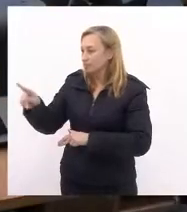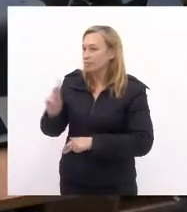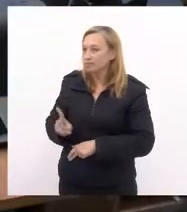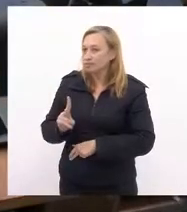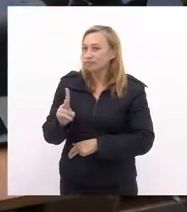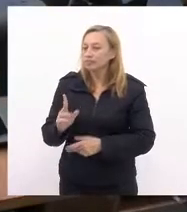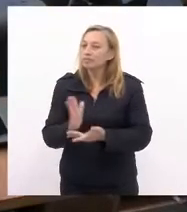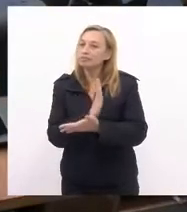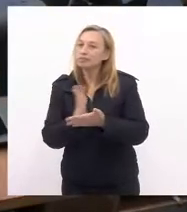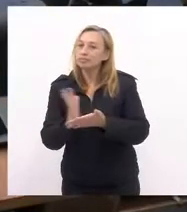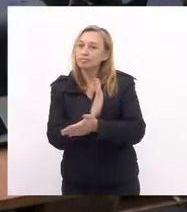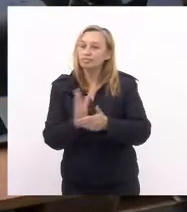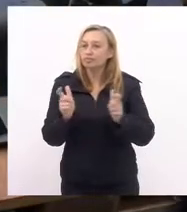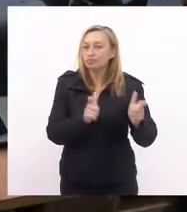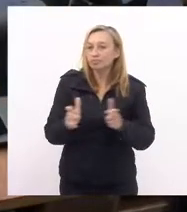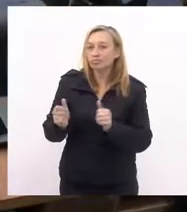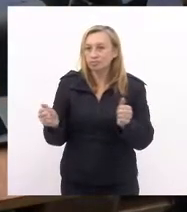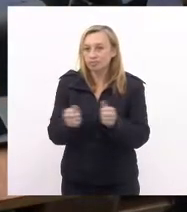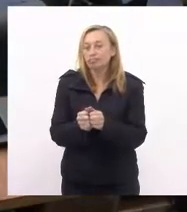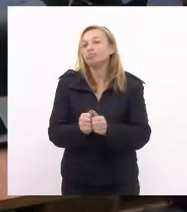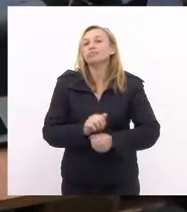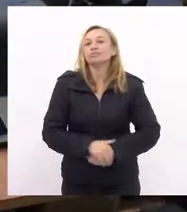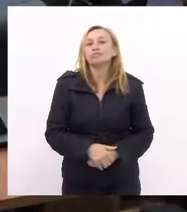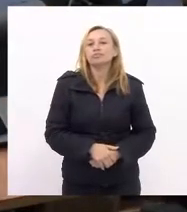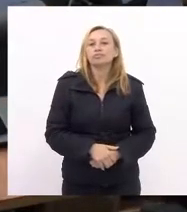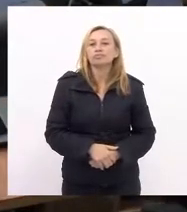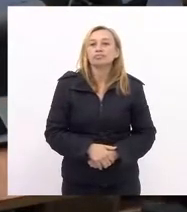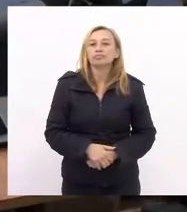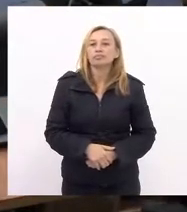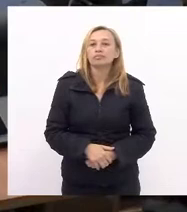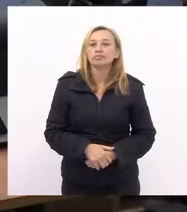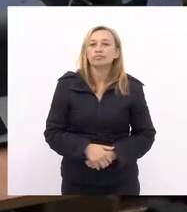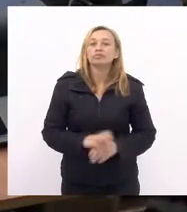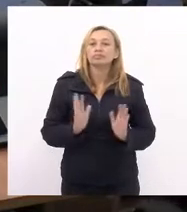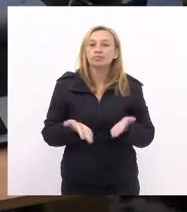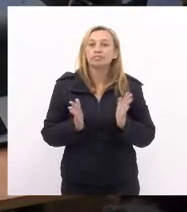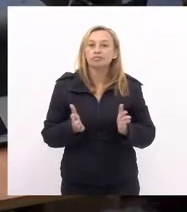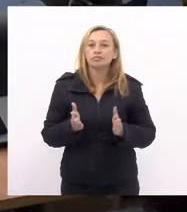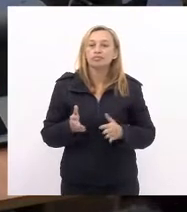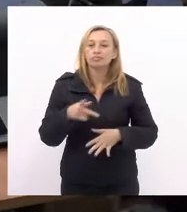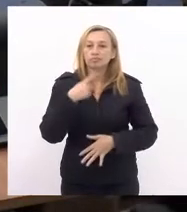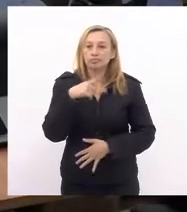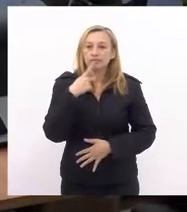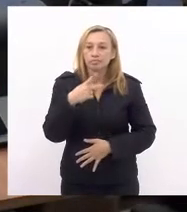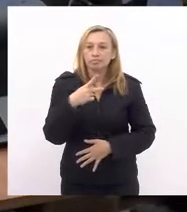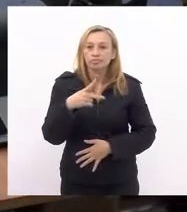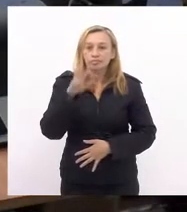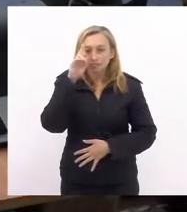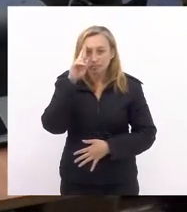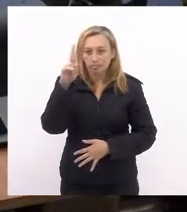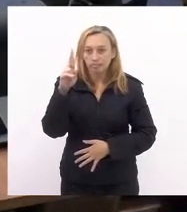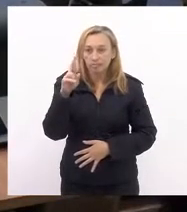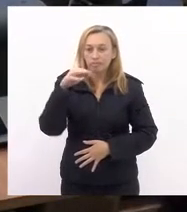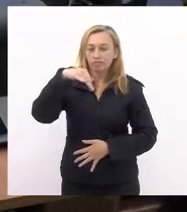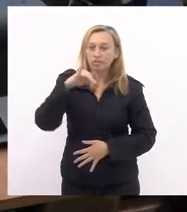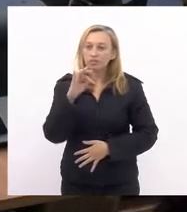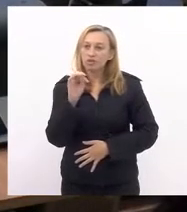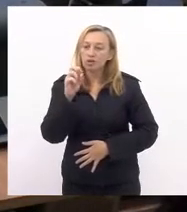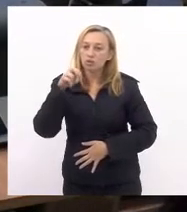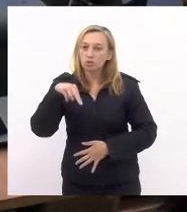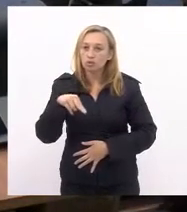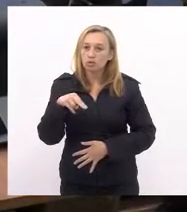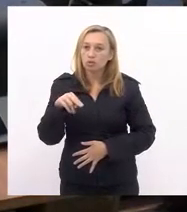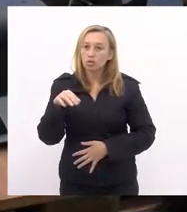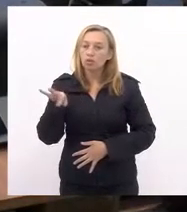alguns espaços e juntas. Passo agora a palavra para o senhor Nilson Bruno